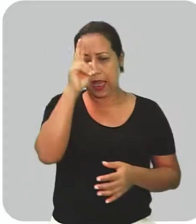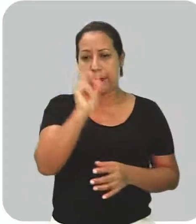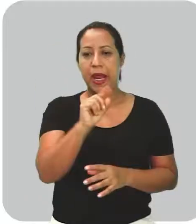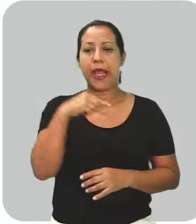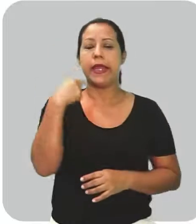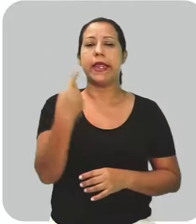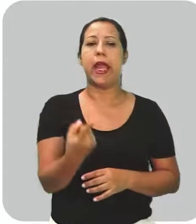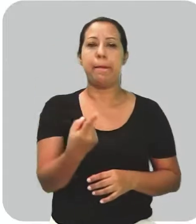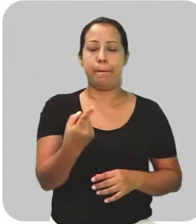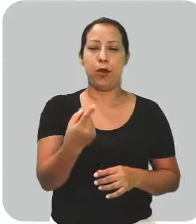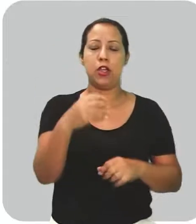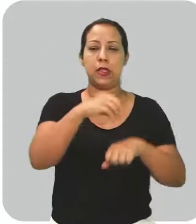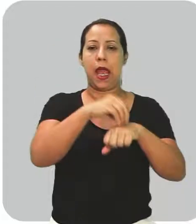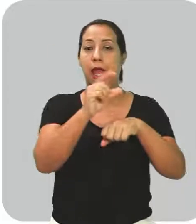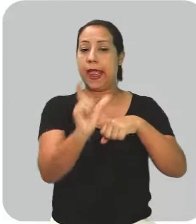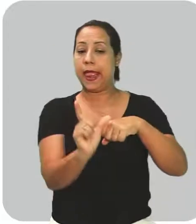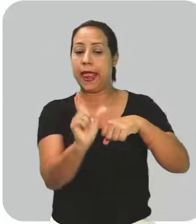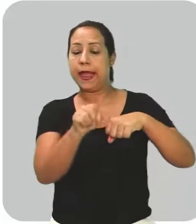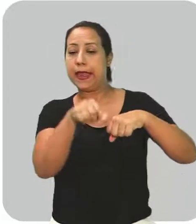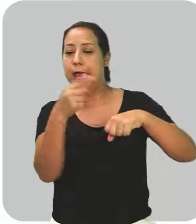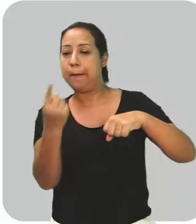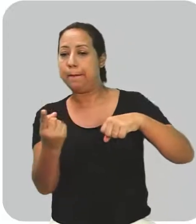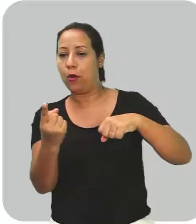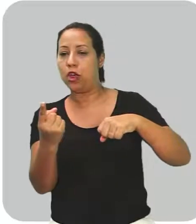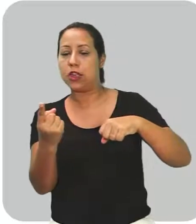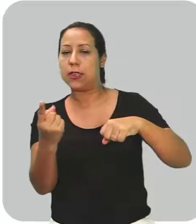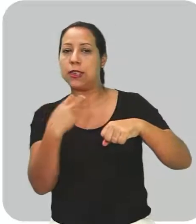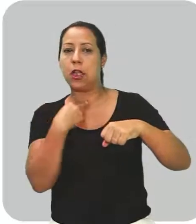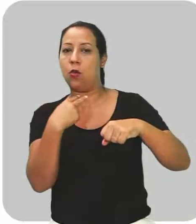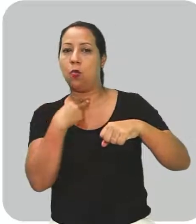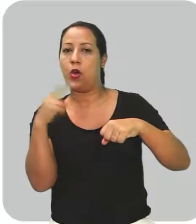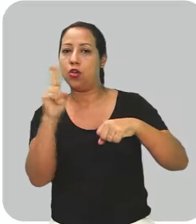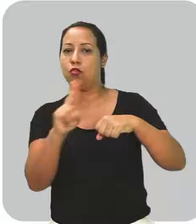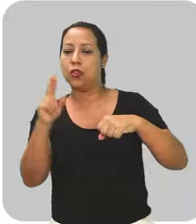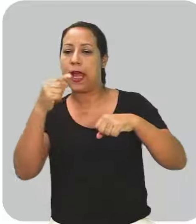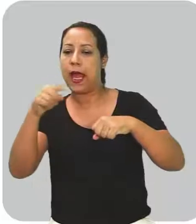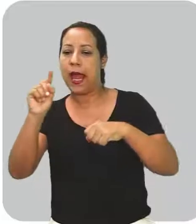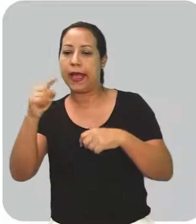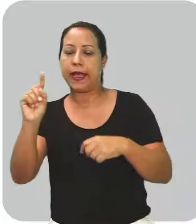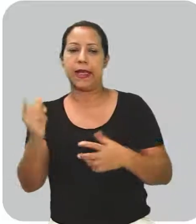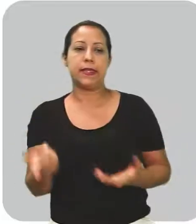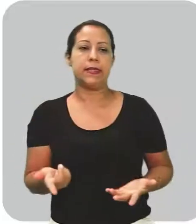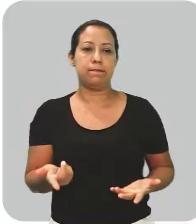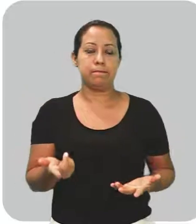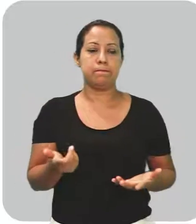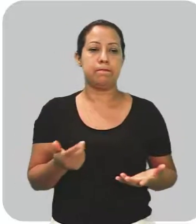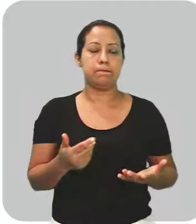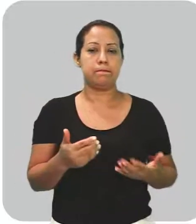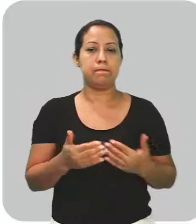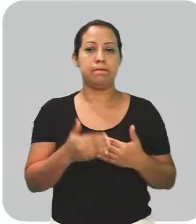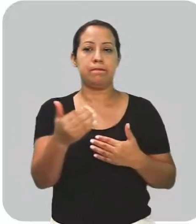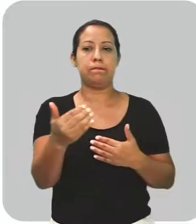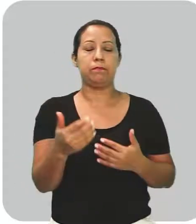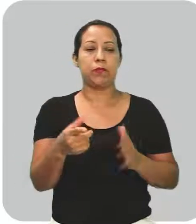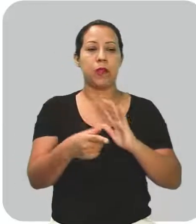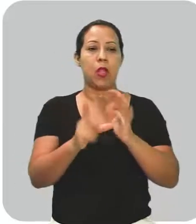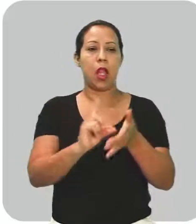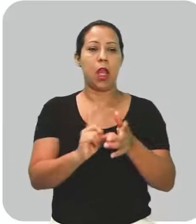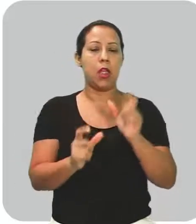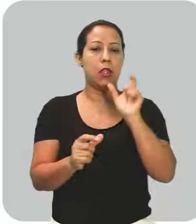preposição, não se utiliza aí a crase, ok? Vamos adiante só. Antes da